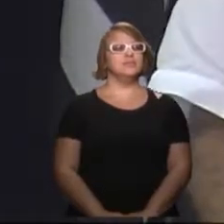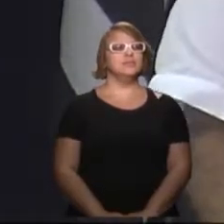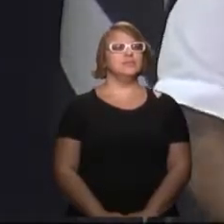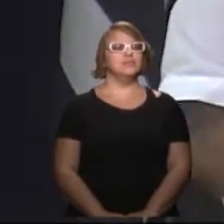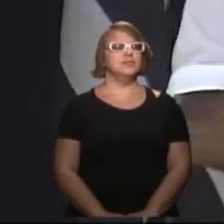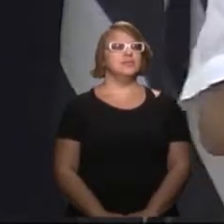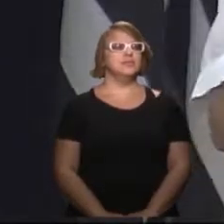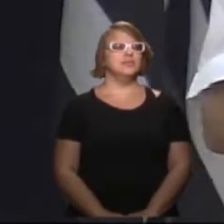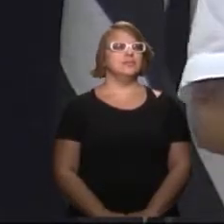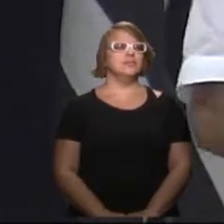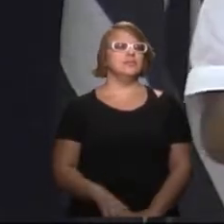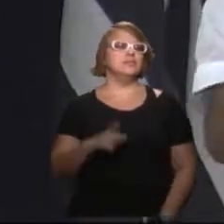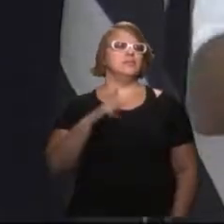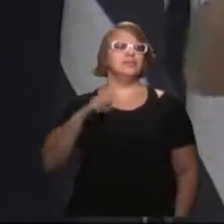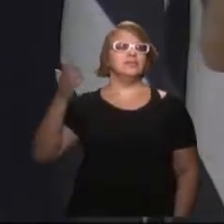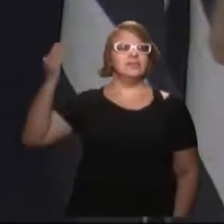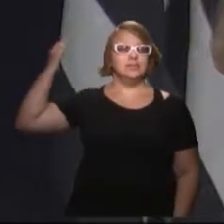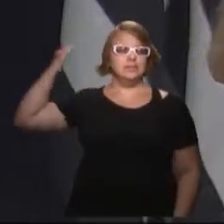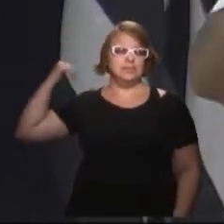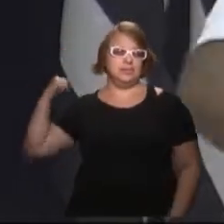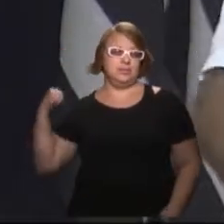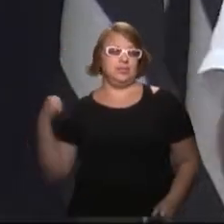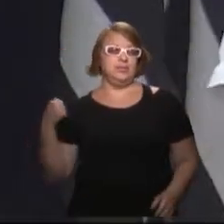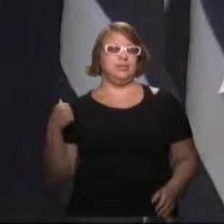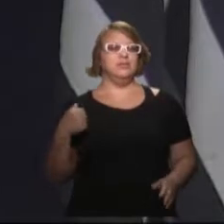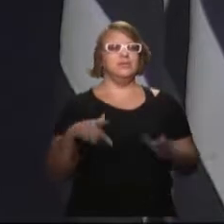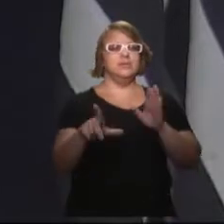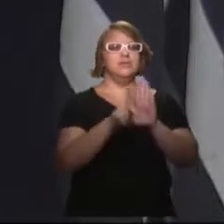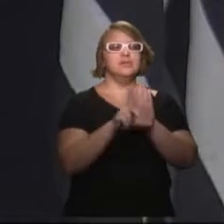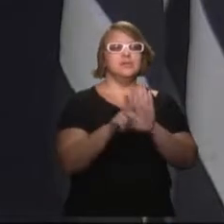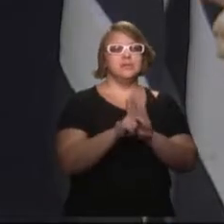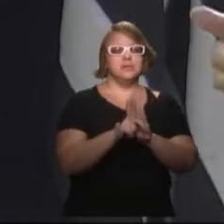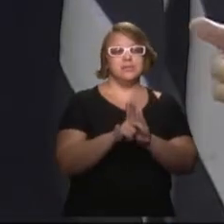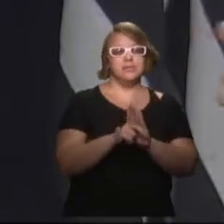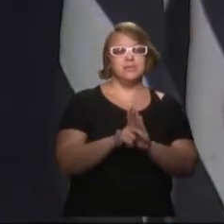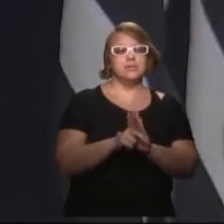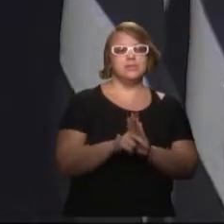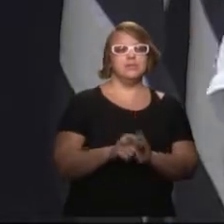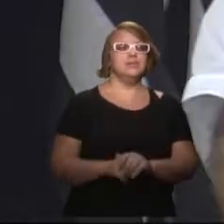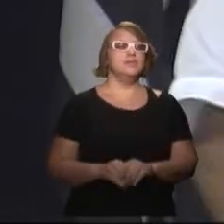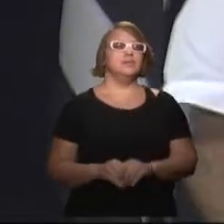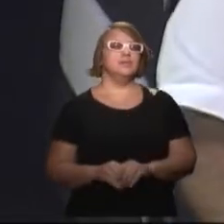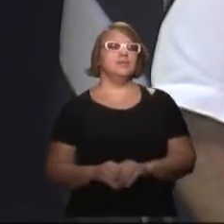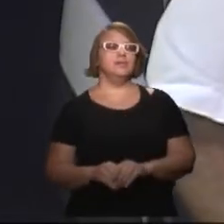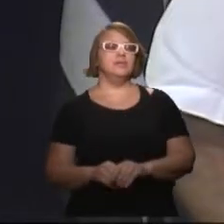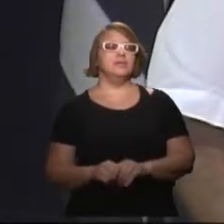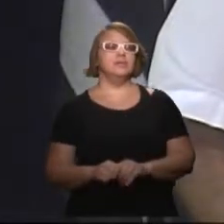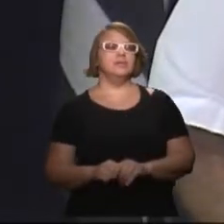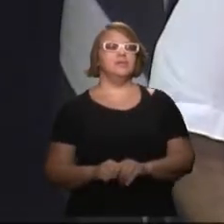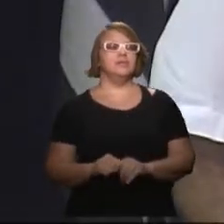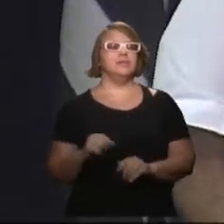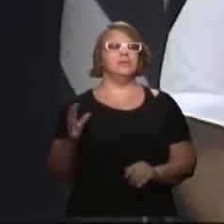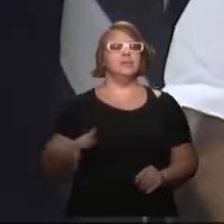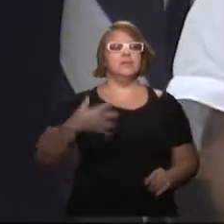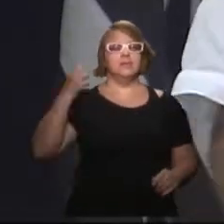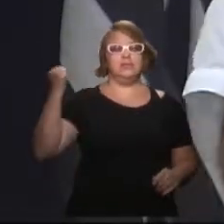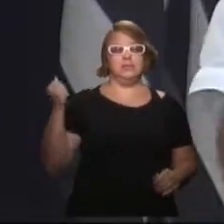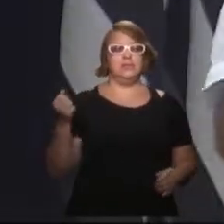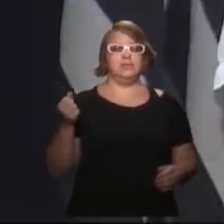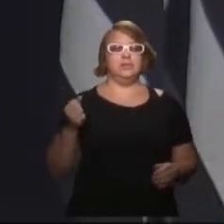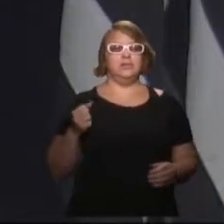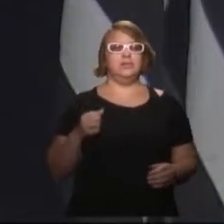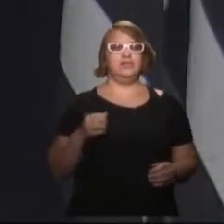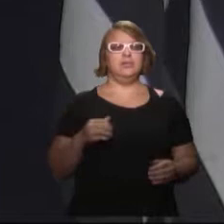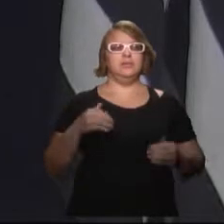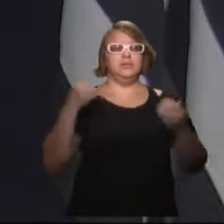vigente, o prefeito anterior, nós conseguimos que no concurso ele colocasse, né, que o cidadão tinha isenção,